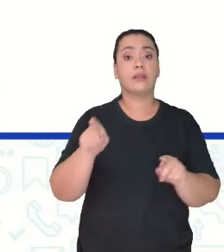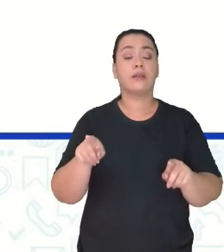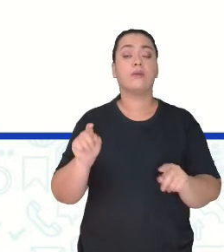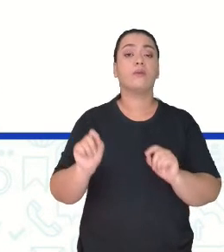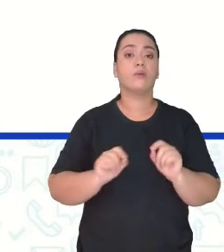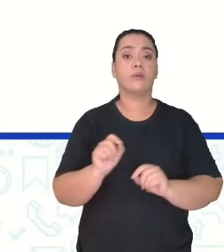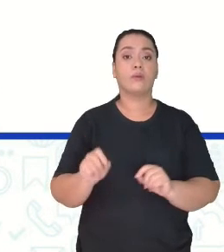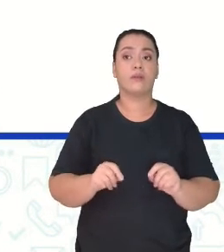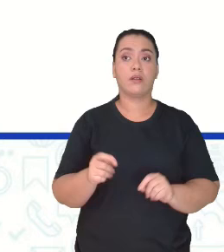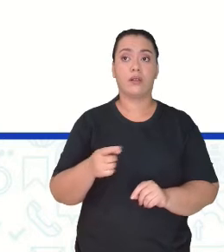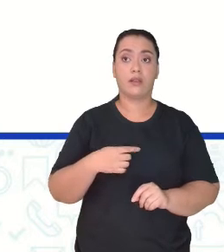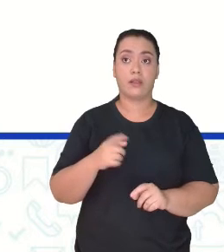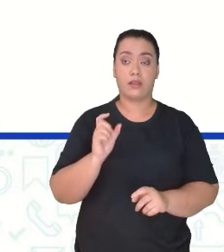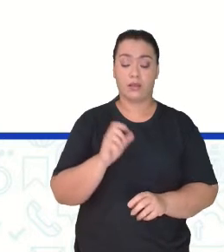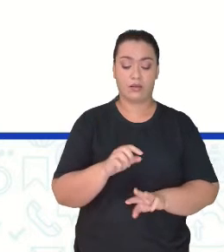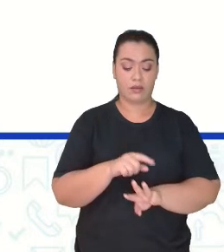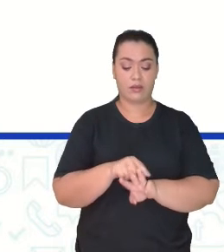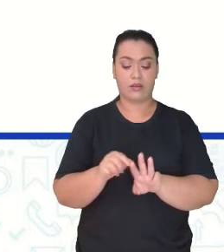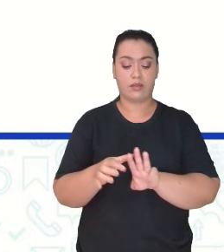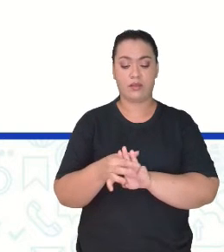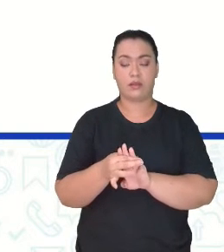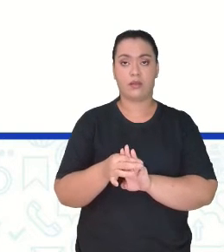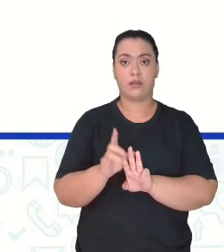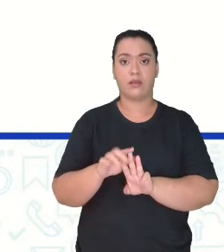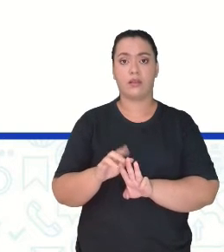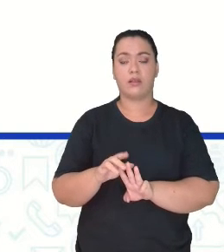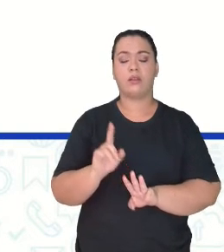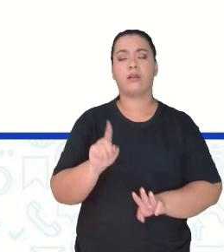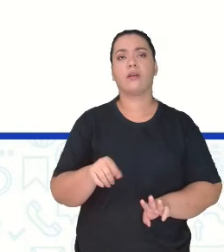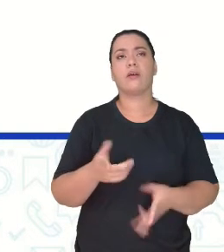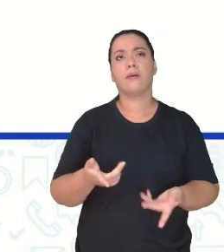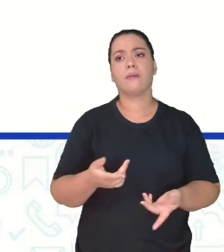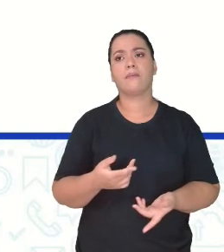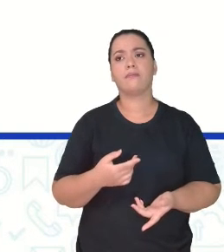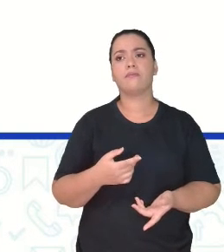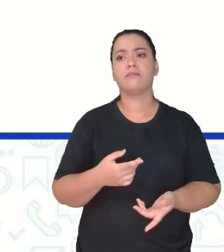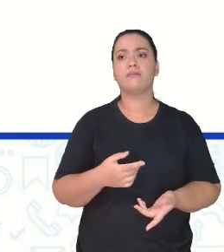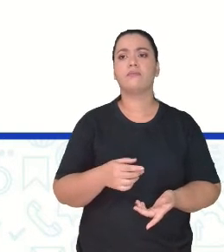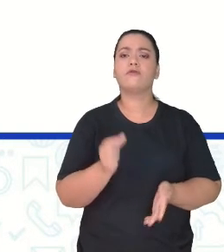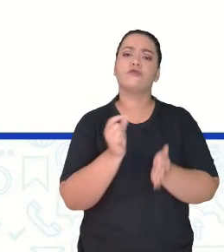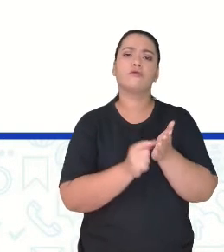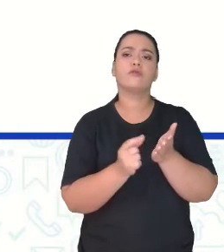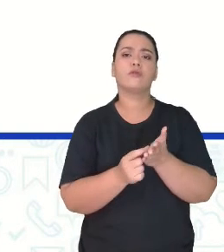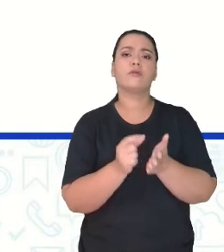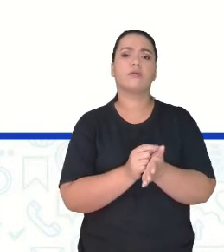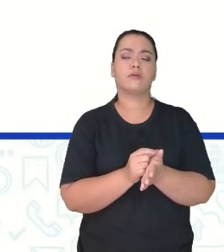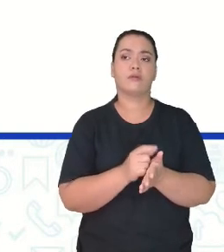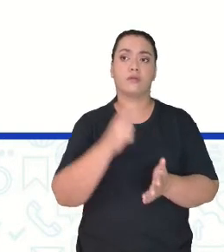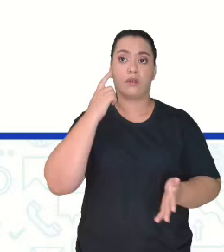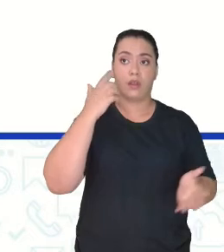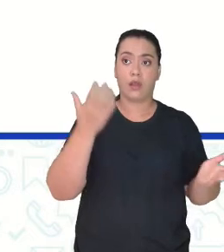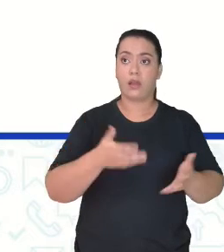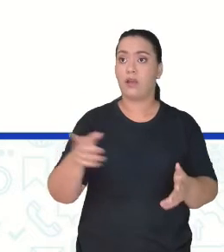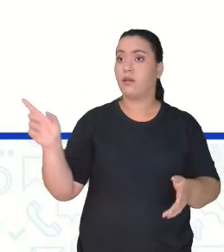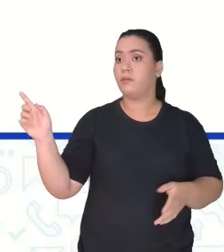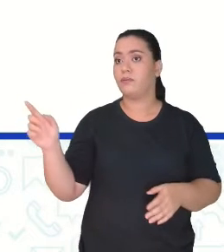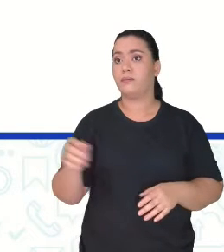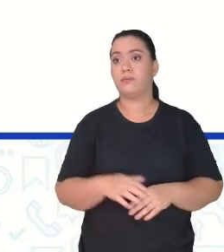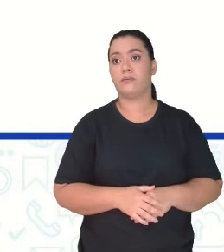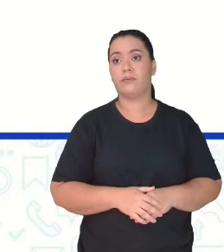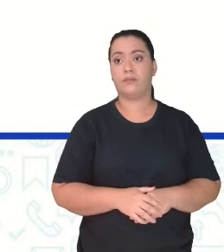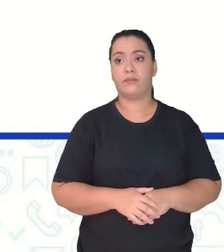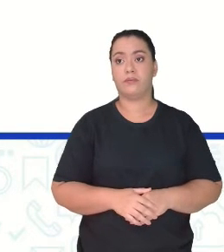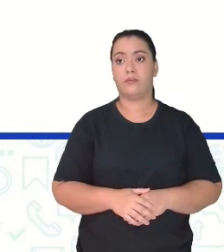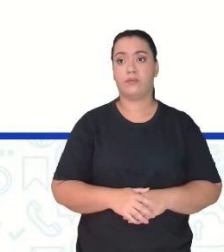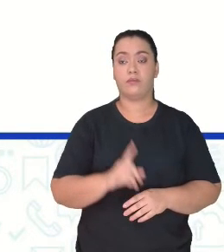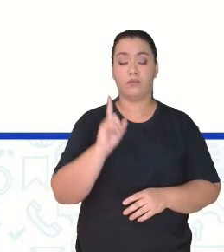chamar essas 3 partes aí de uma figurinha, tá bom? Então, eu coloquei aqui, ó, essa